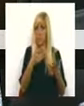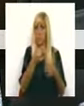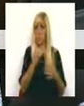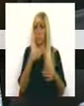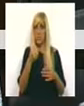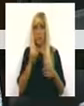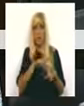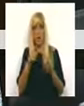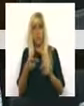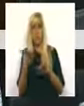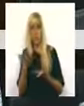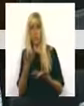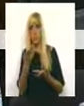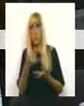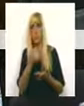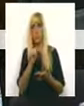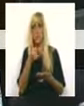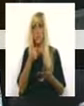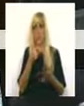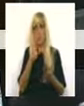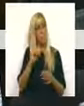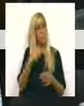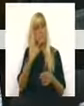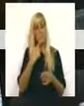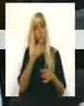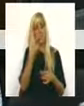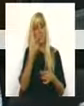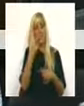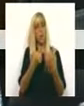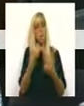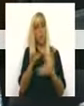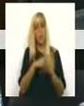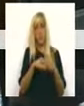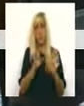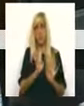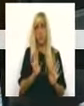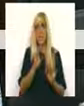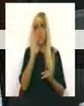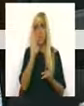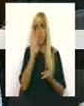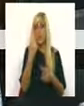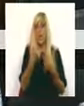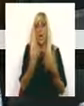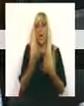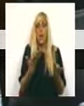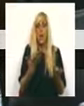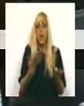e que foi alterado em 2012. Portanto, essa era a minha primeira pergunta, perceber se alguma coisa foi feito e se alguém